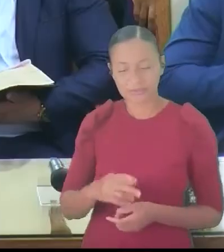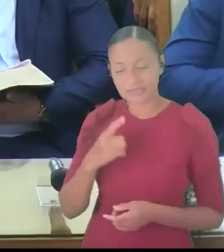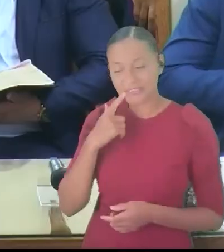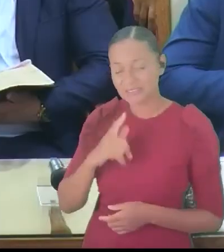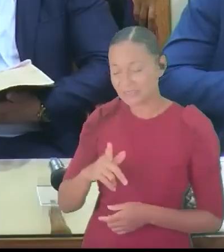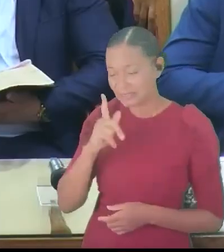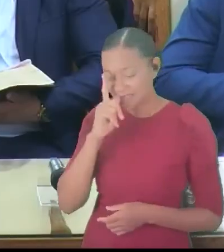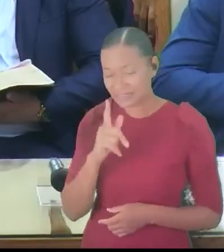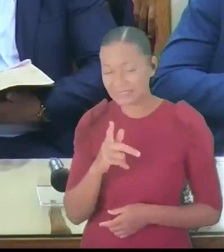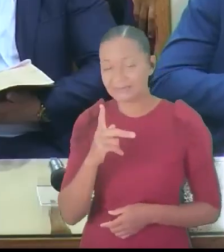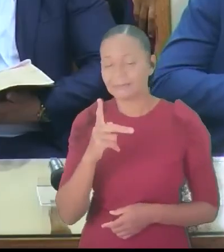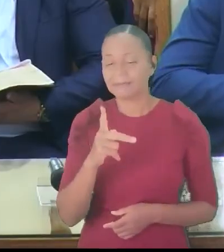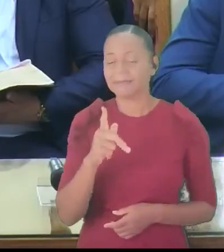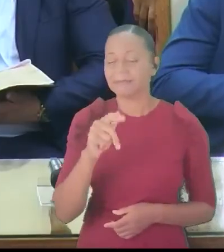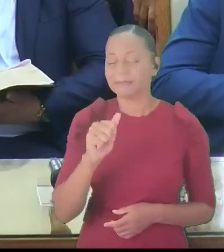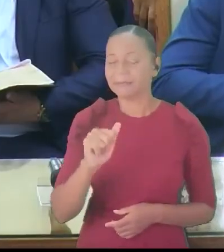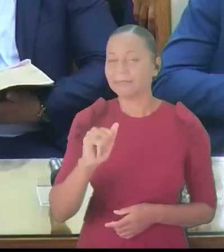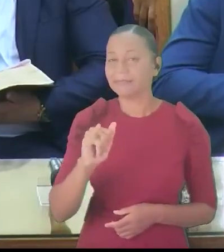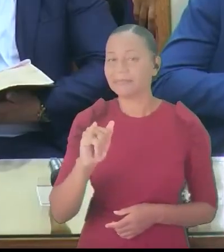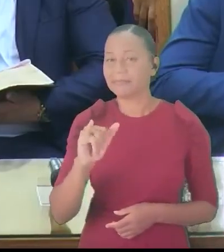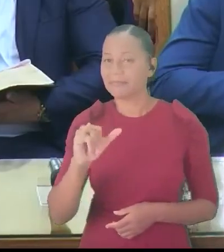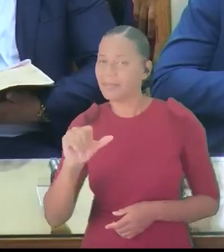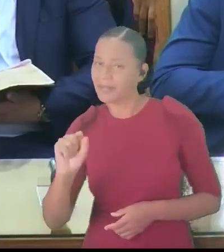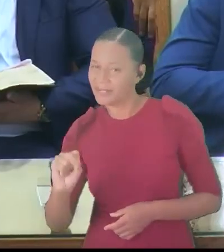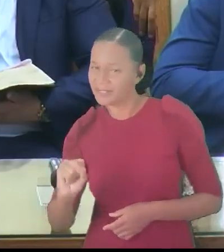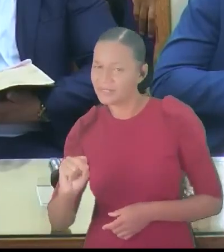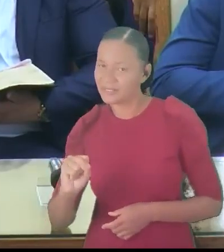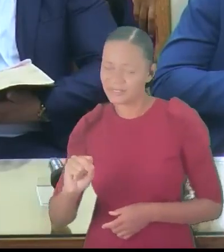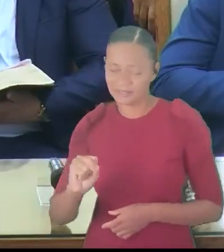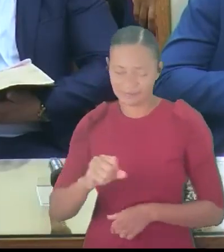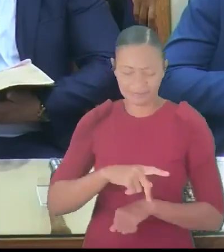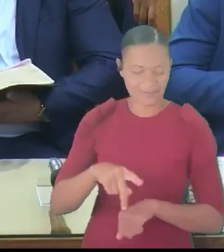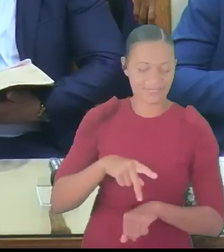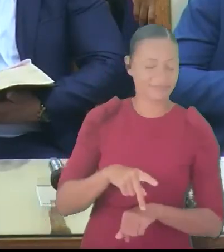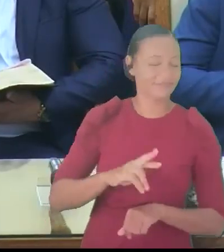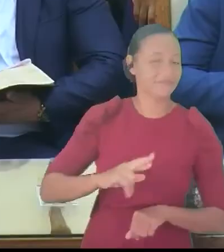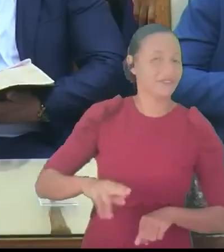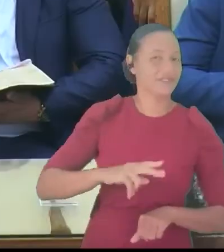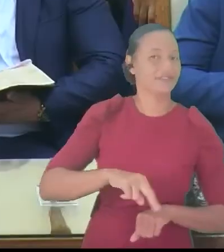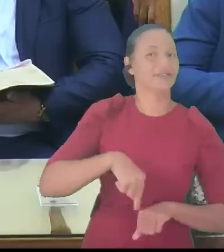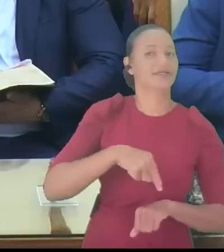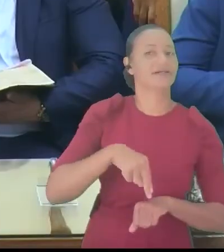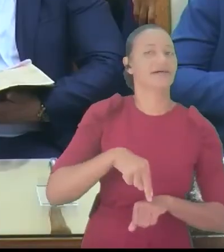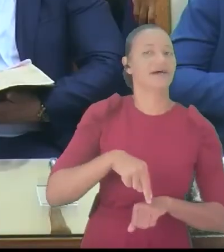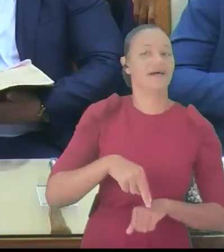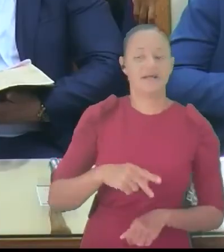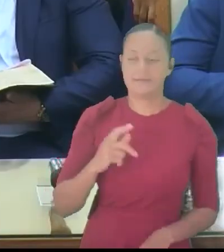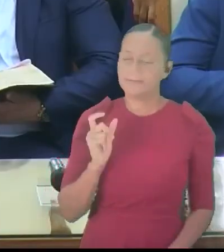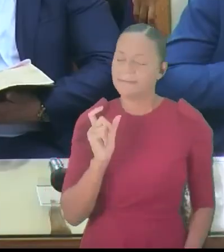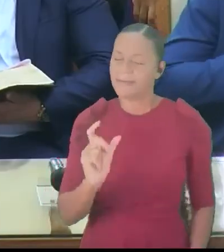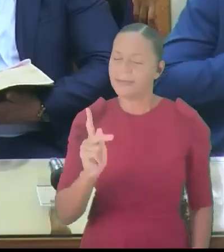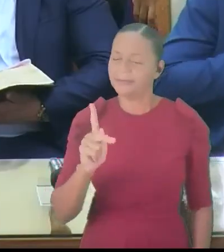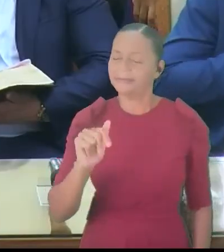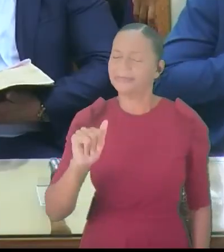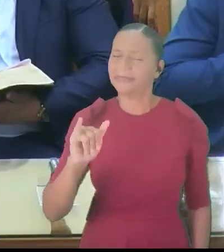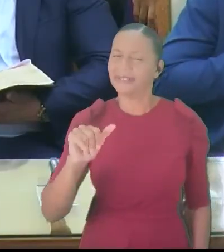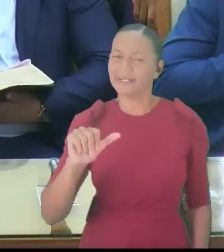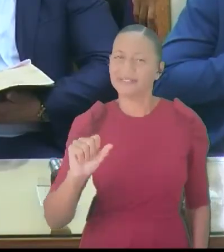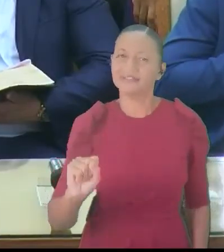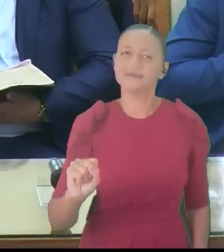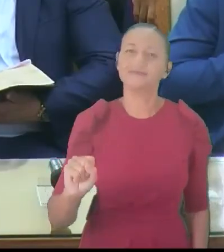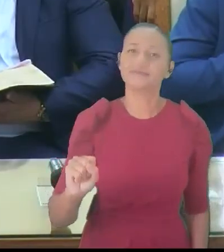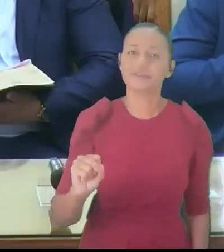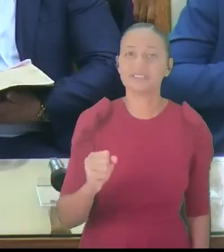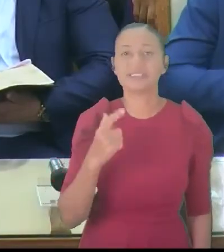é país, que não é país de nação. É a palavra país, que tanto